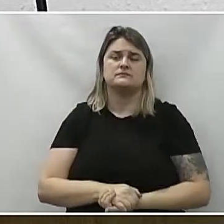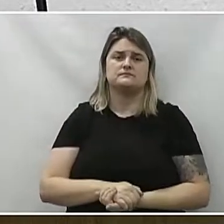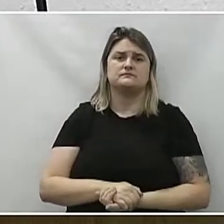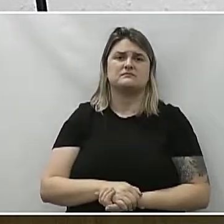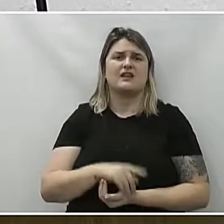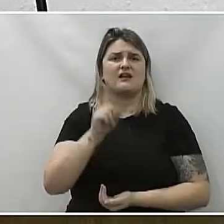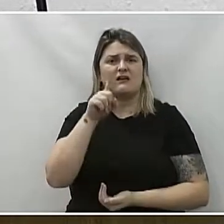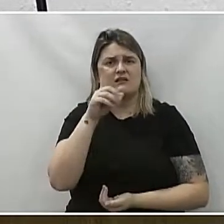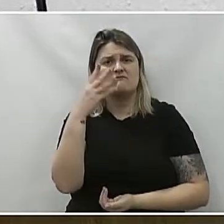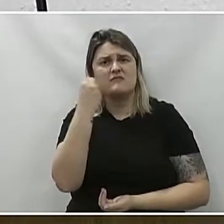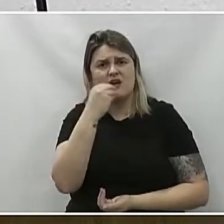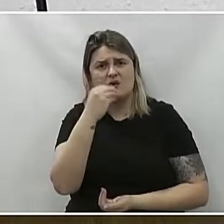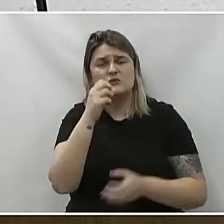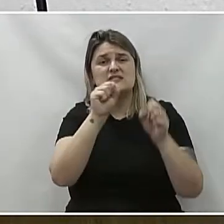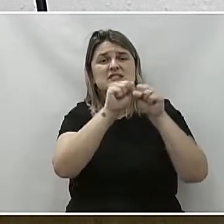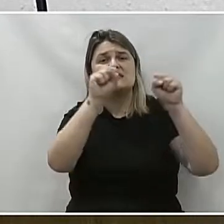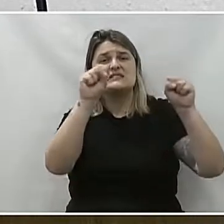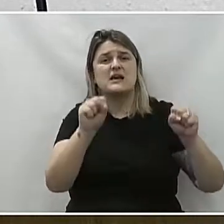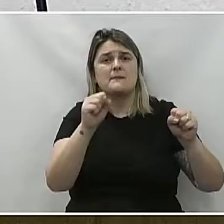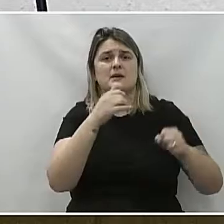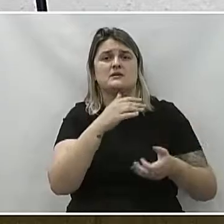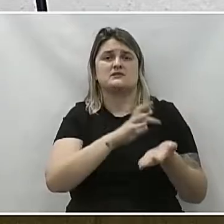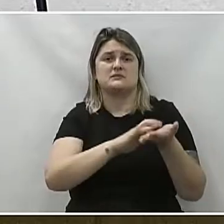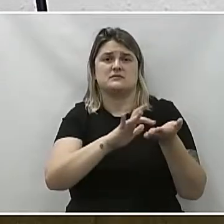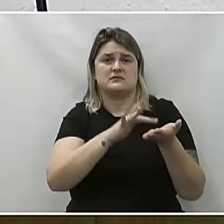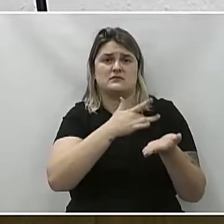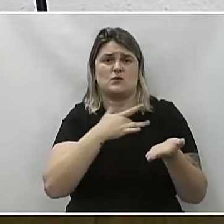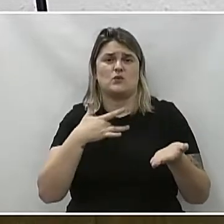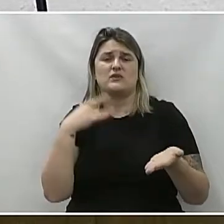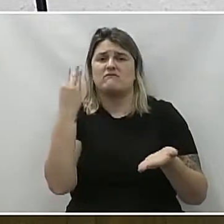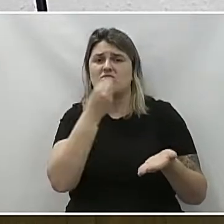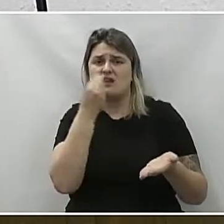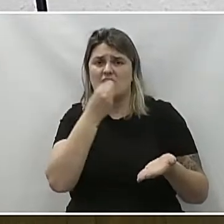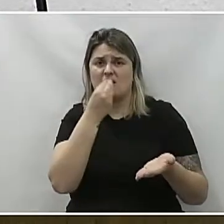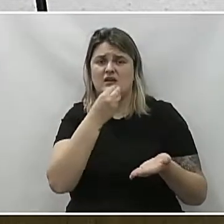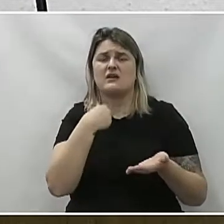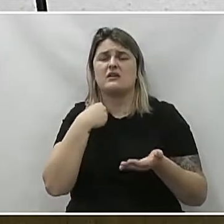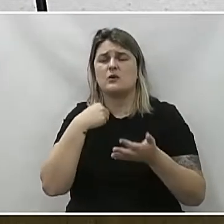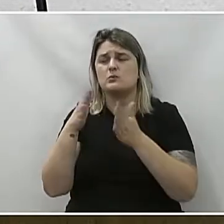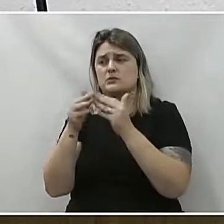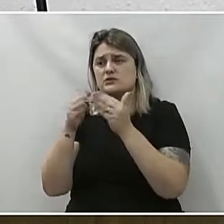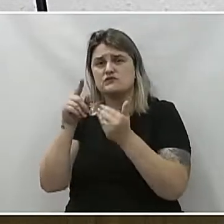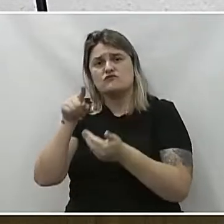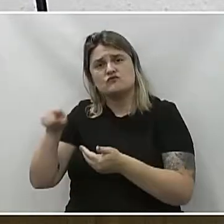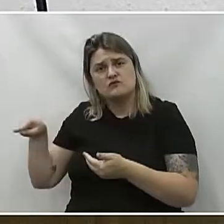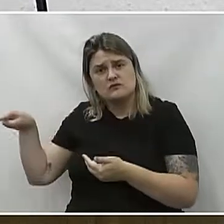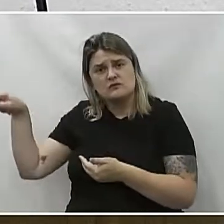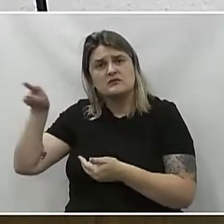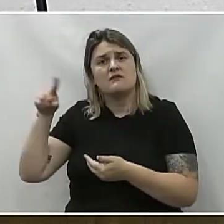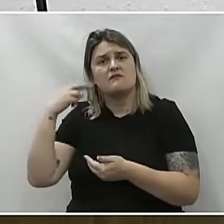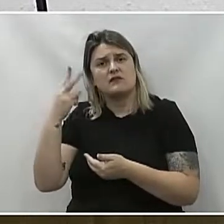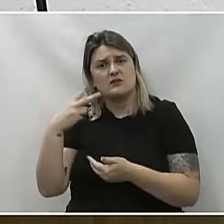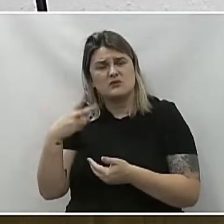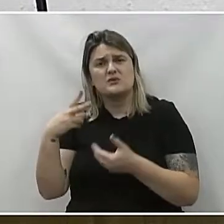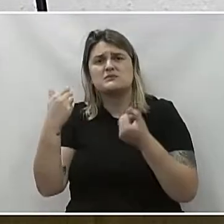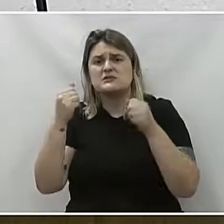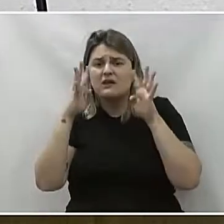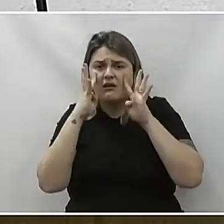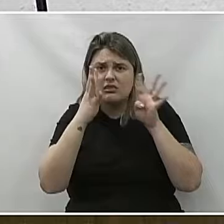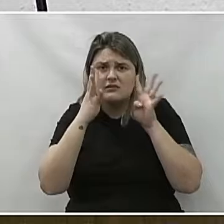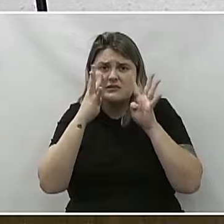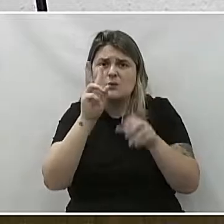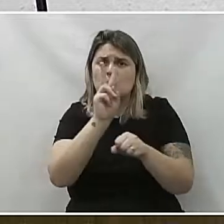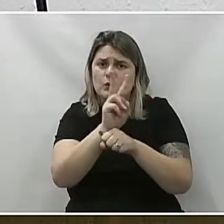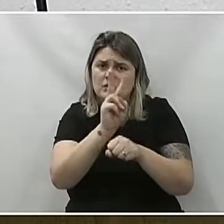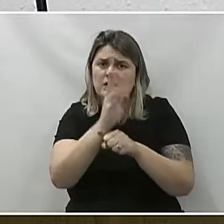Está falhando, o sistema está falhando em alguma parte, e eu confio para que vocês, como vereadores, zelem e cuidem